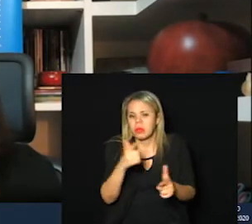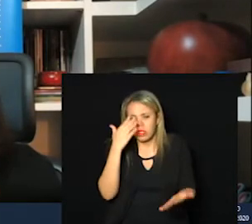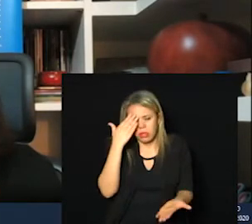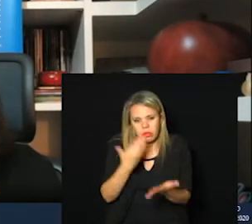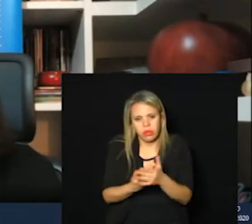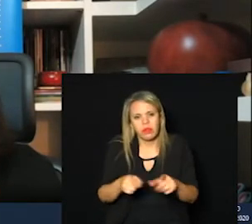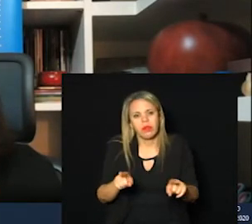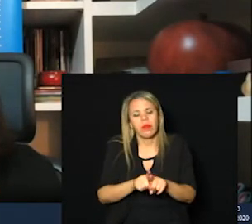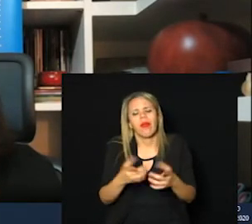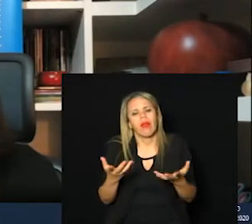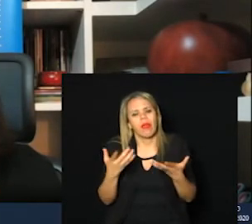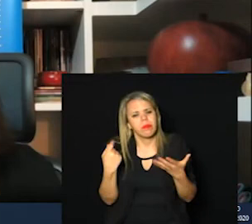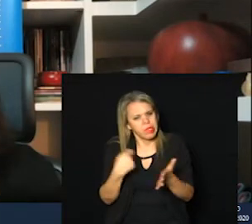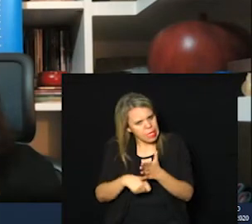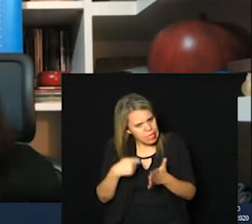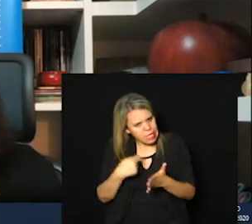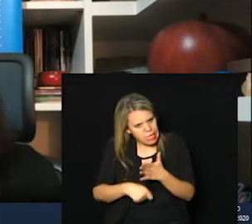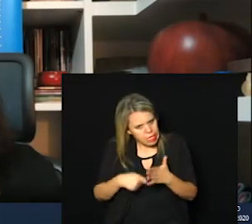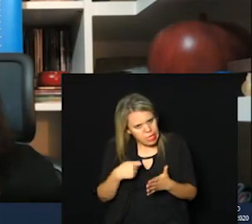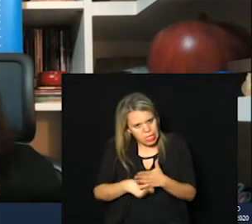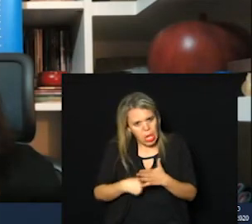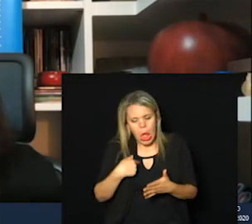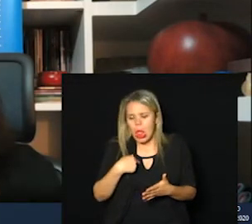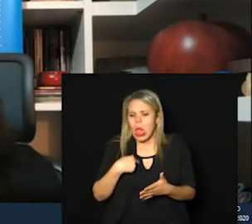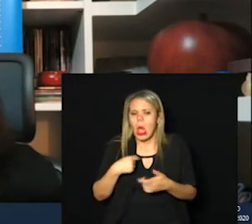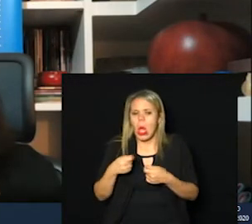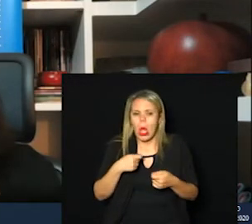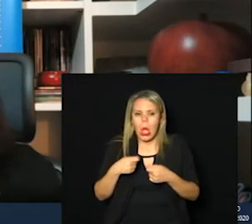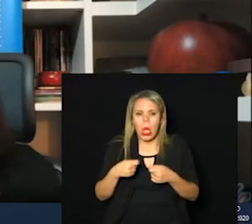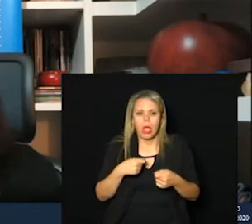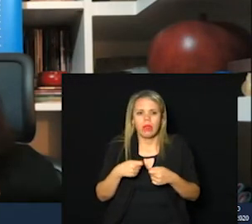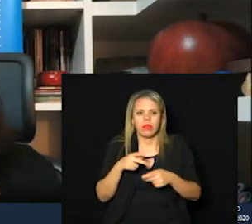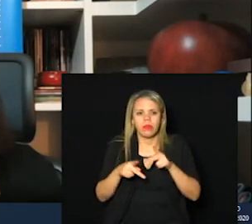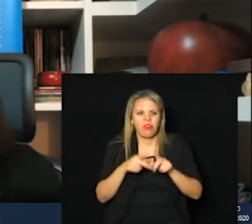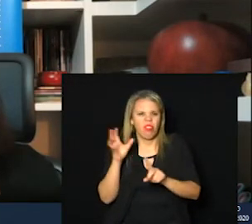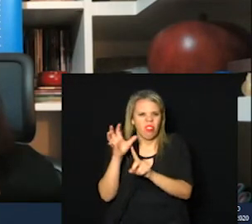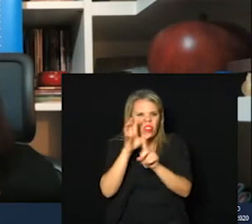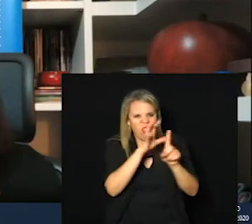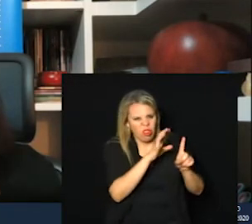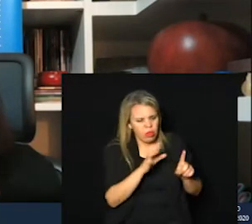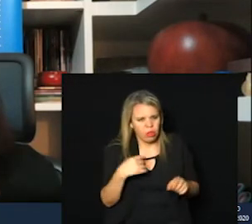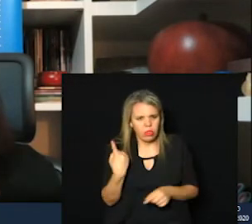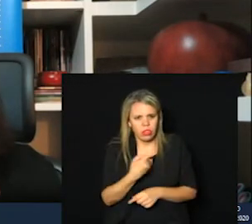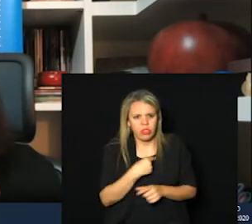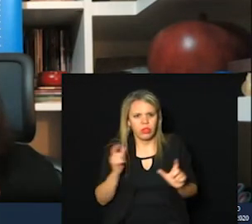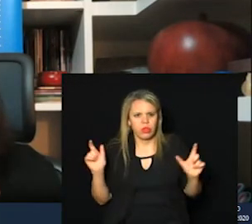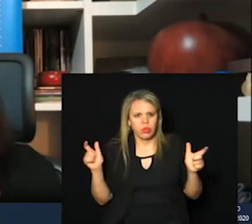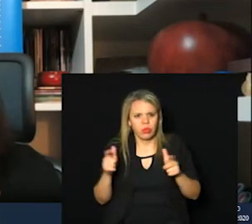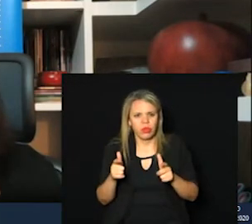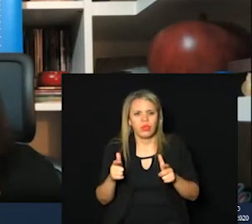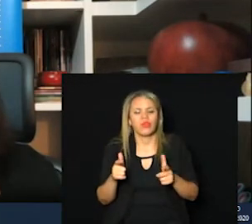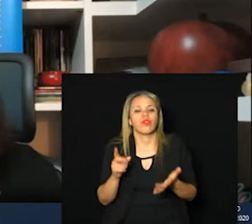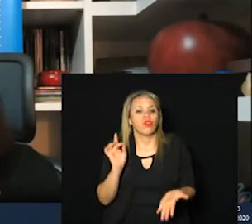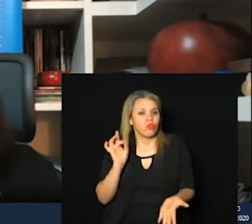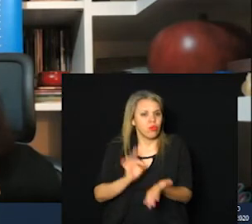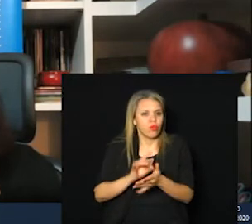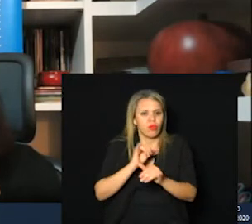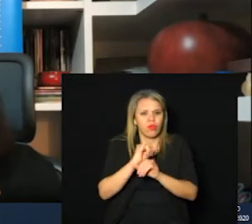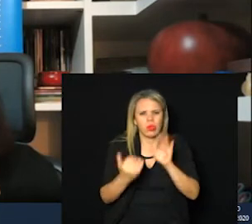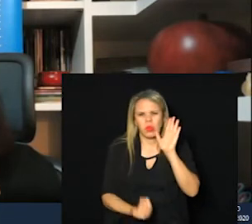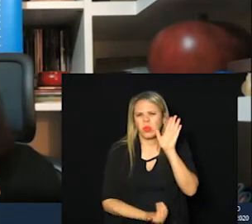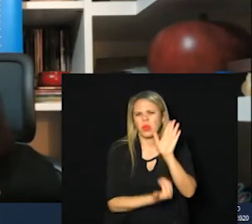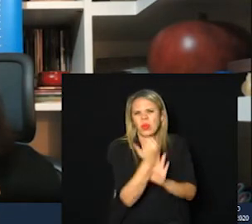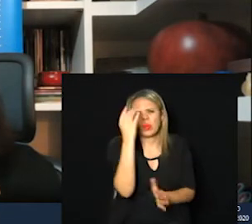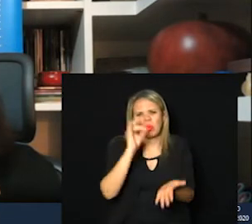Requer lutar para não nos deixarmos dominar pelo sensacionalismo que reduz as notícias e exagera os fatos, impedindo